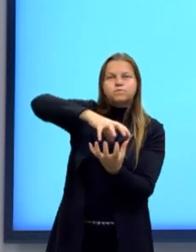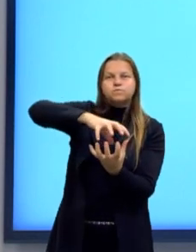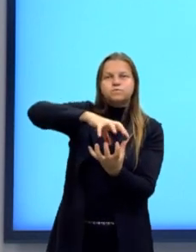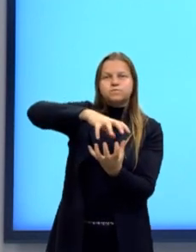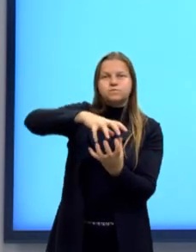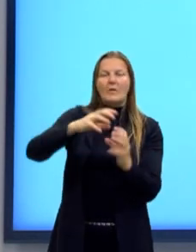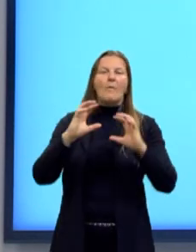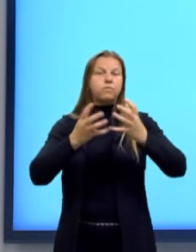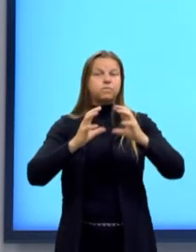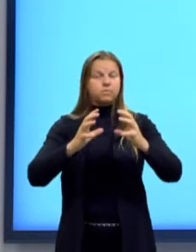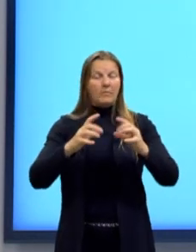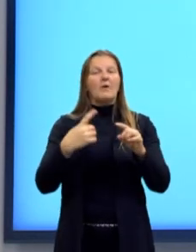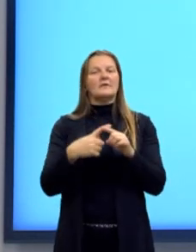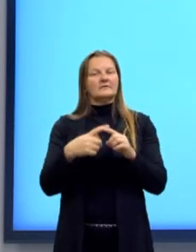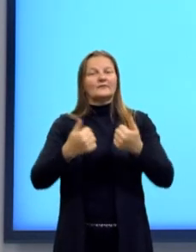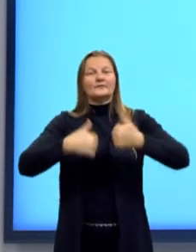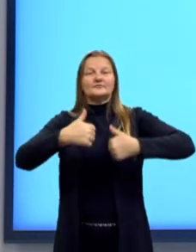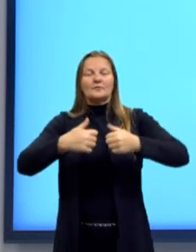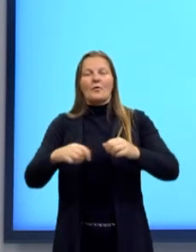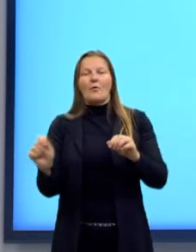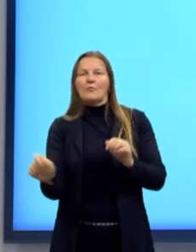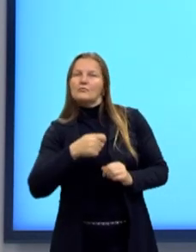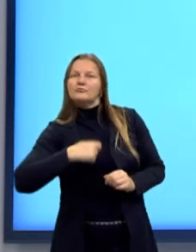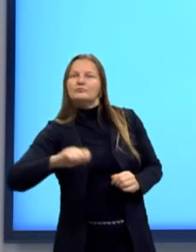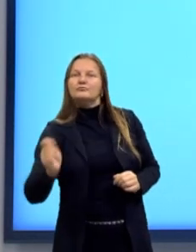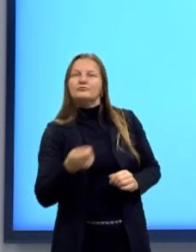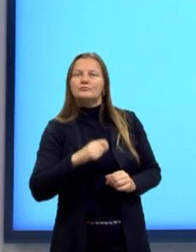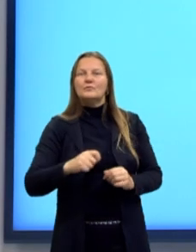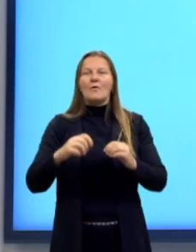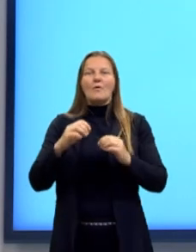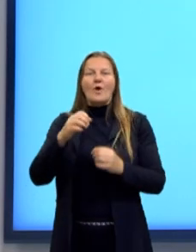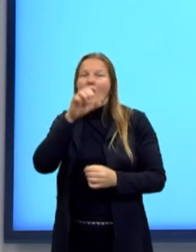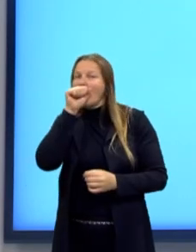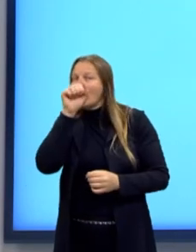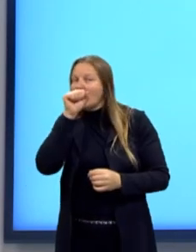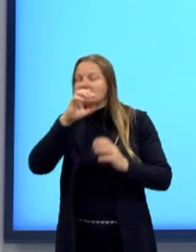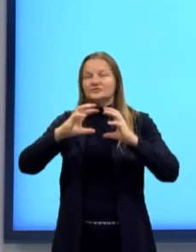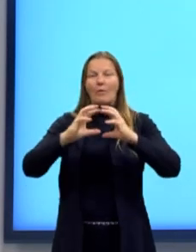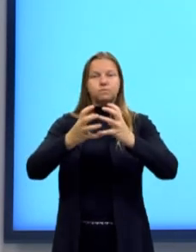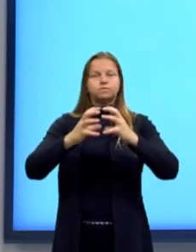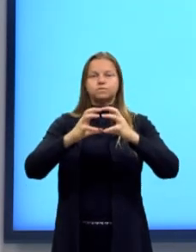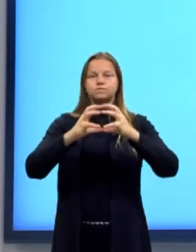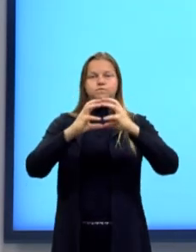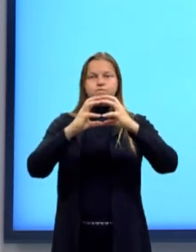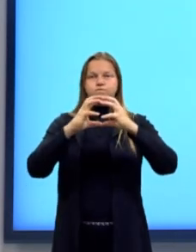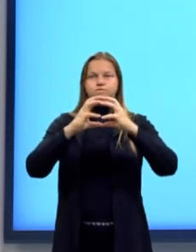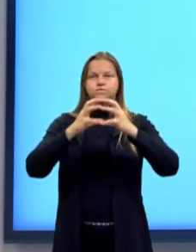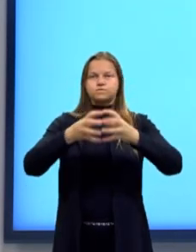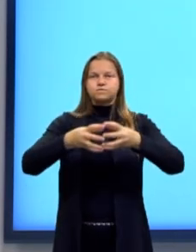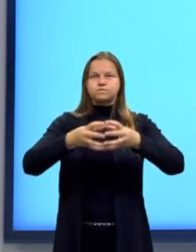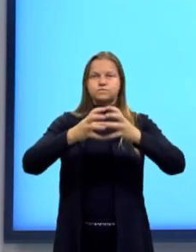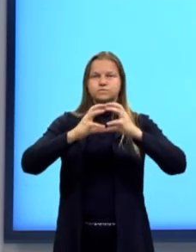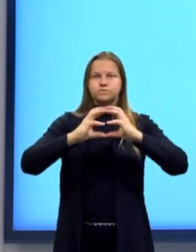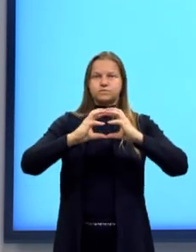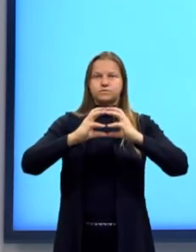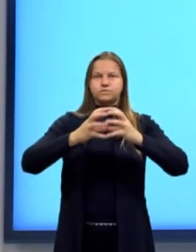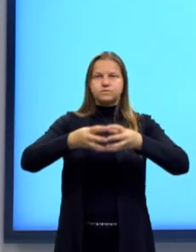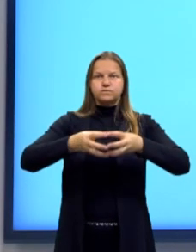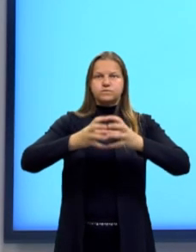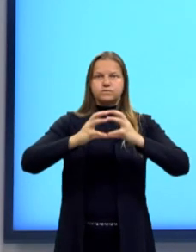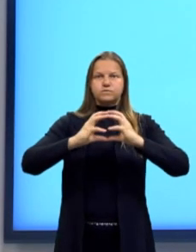de futebol uma bolinha de pingue-pongue uma laranja bem circular então é Nossa esfera